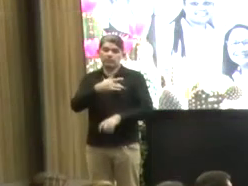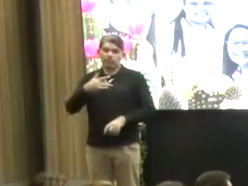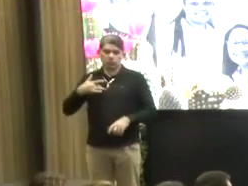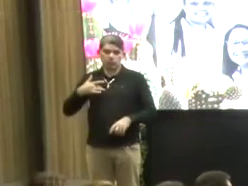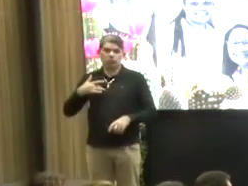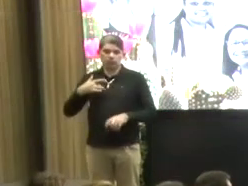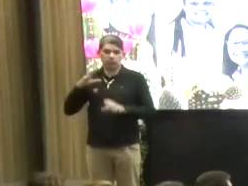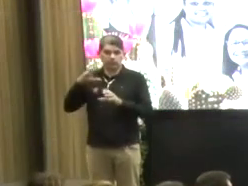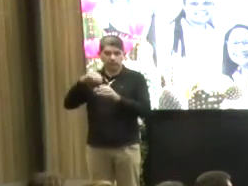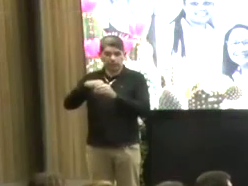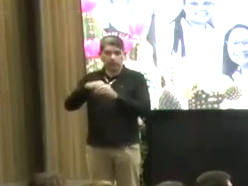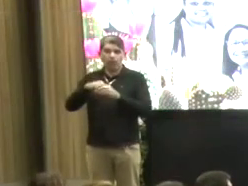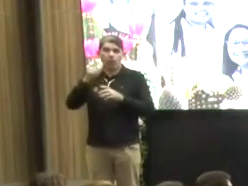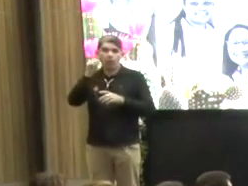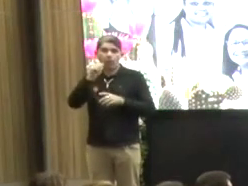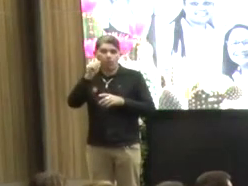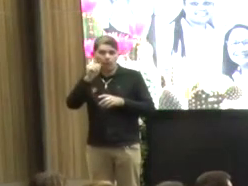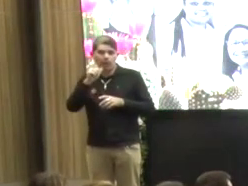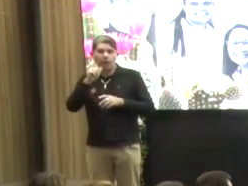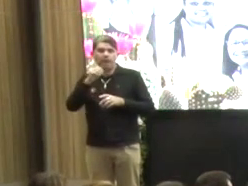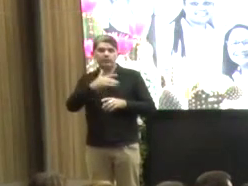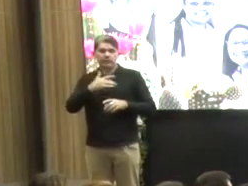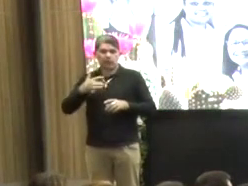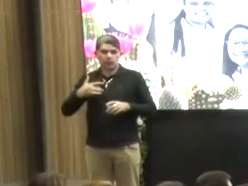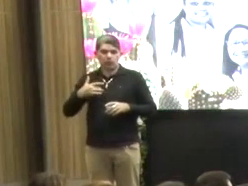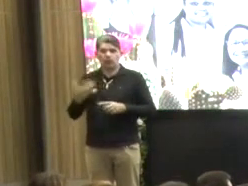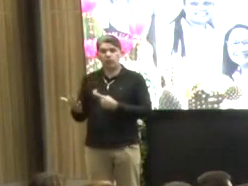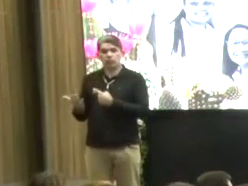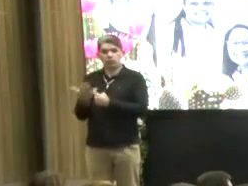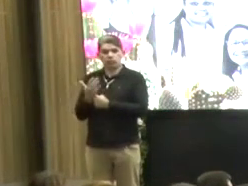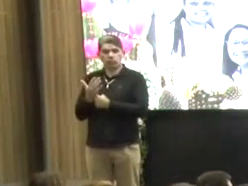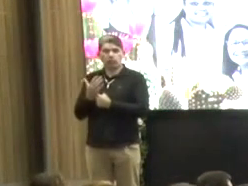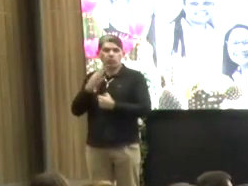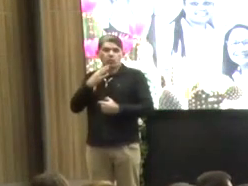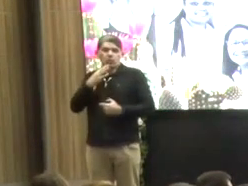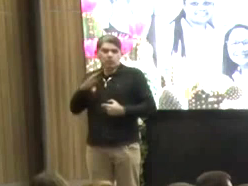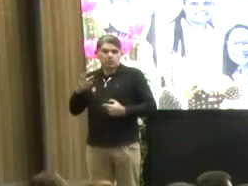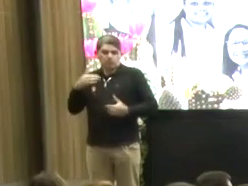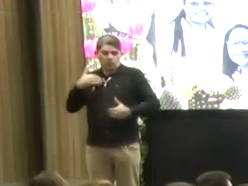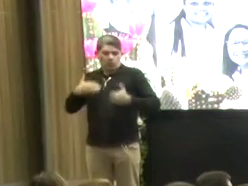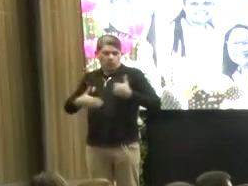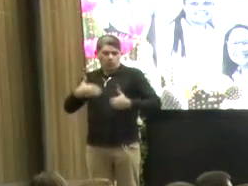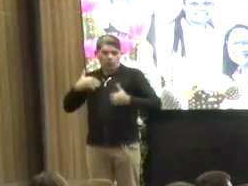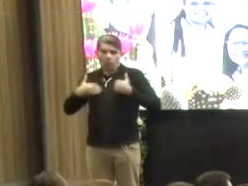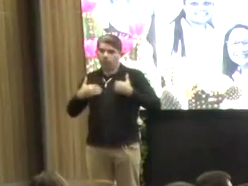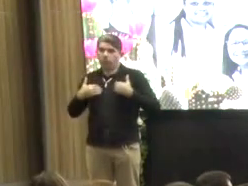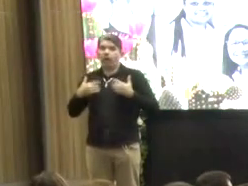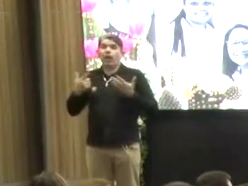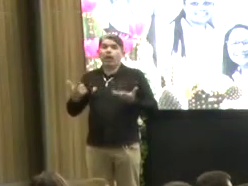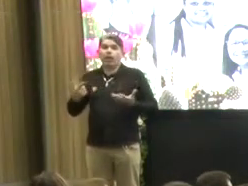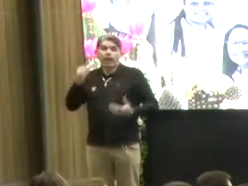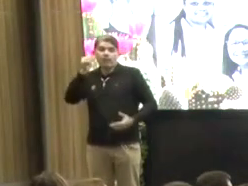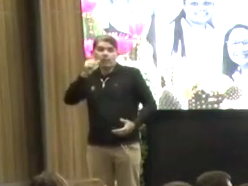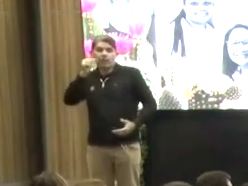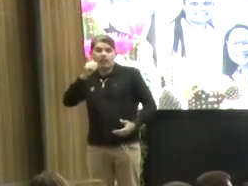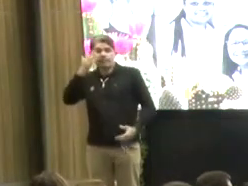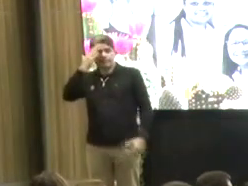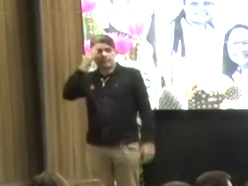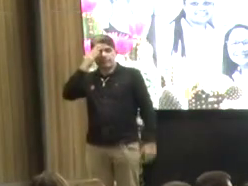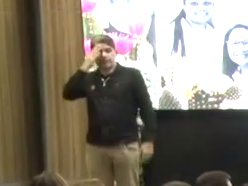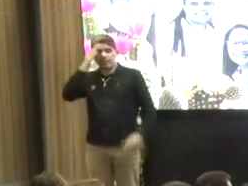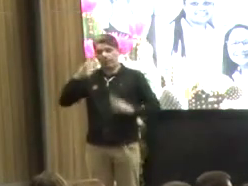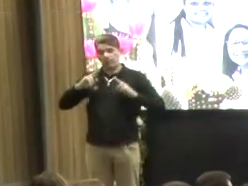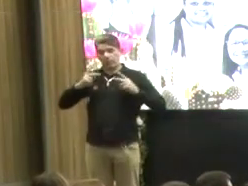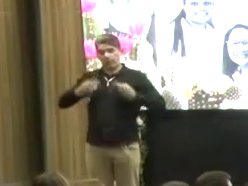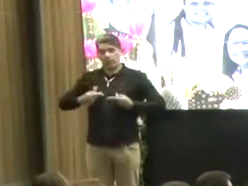minha pessoa, onde até então eu não sabia nada do meu corpo, apesar de ser mulher e ser um ser humano.